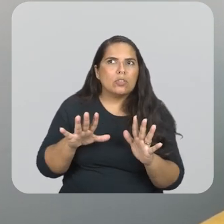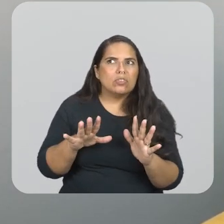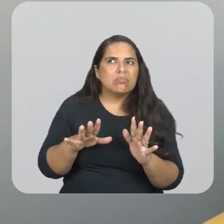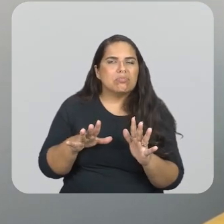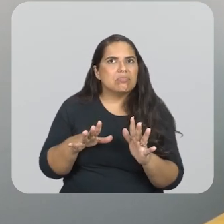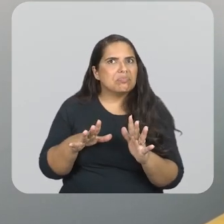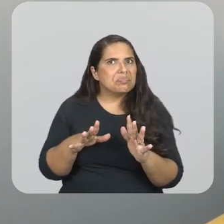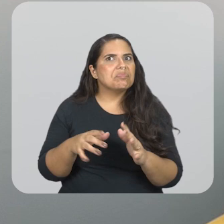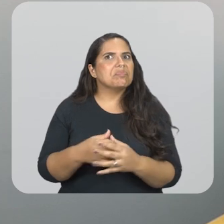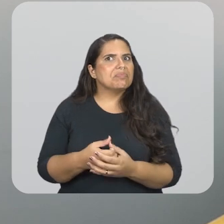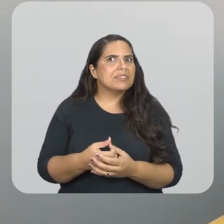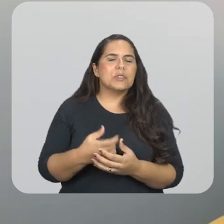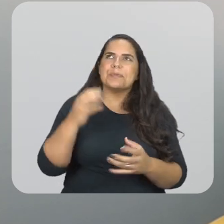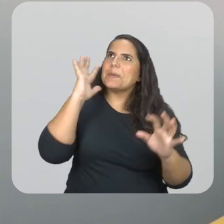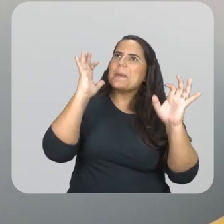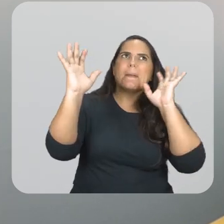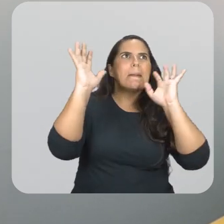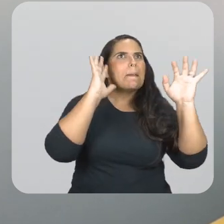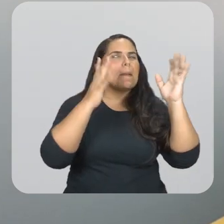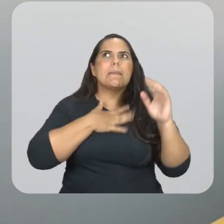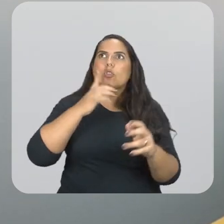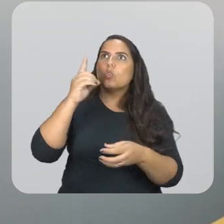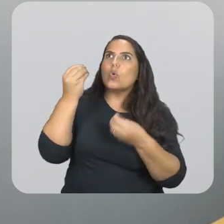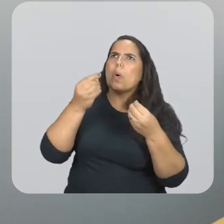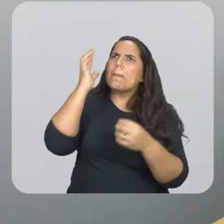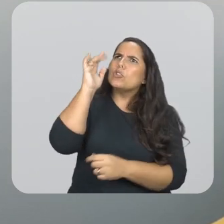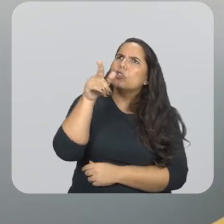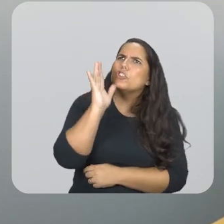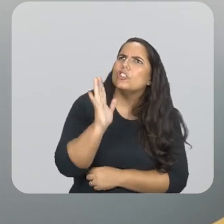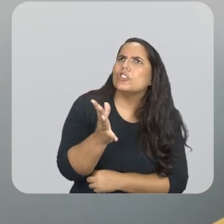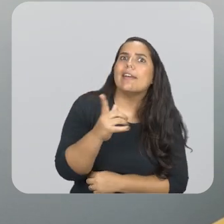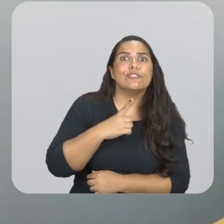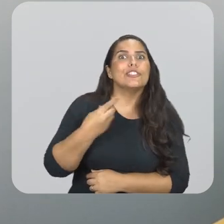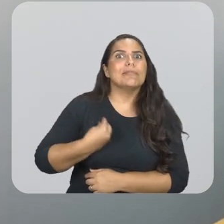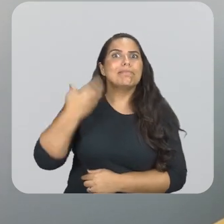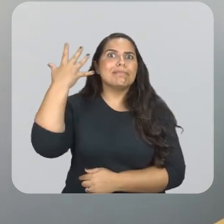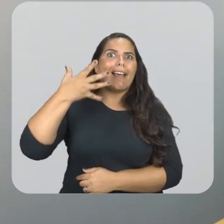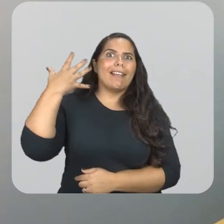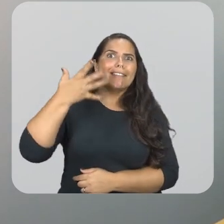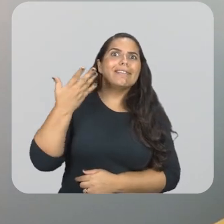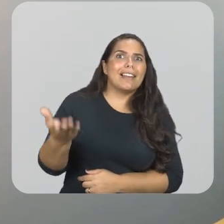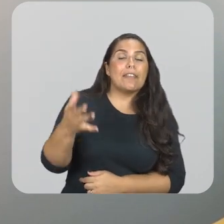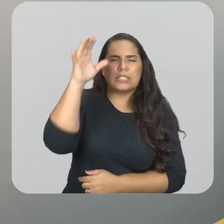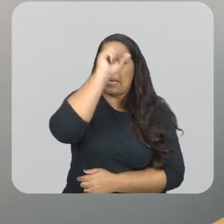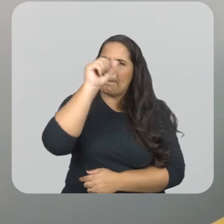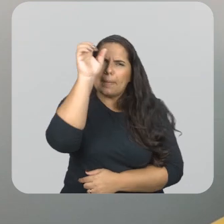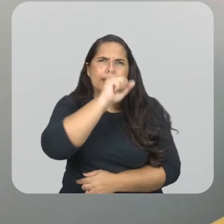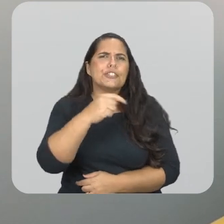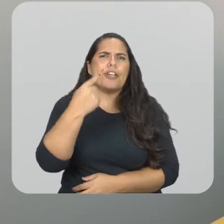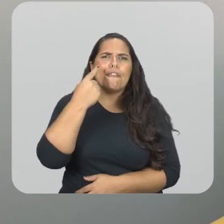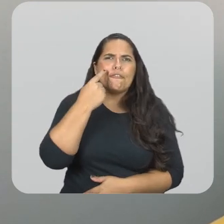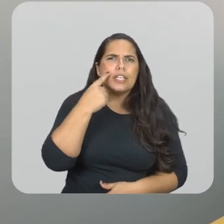assim, umas viagens que você fica pensando, meu Deus, como que alguém já pensou nisso e estava lá essa pessoa. Então você aprende,